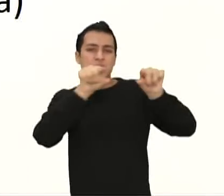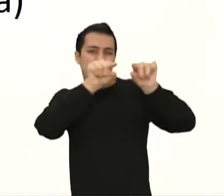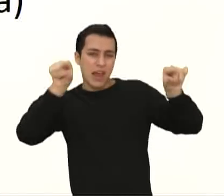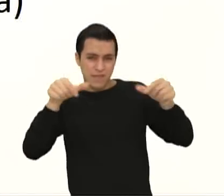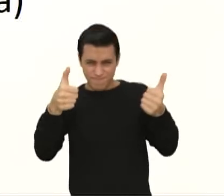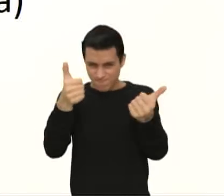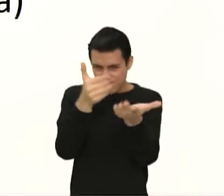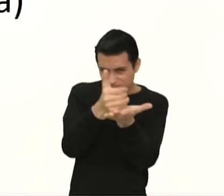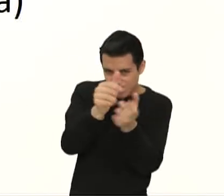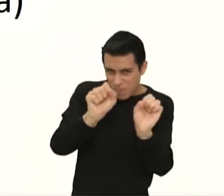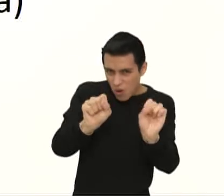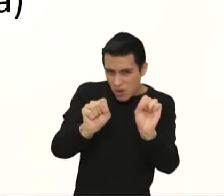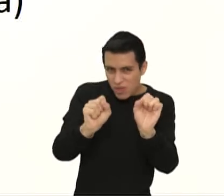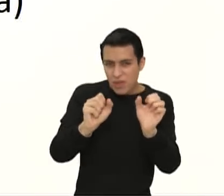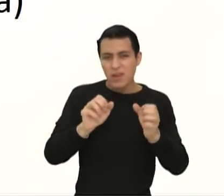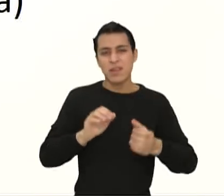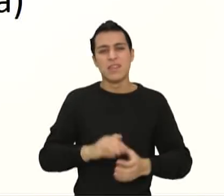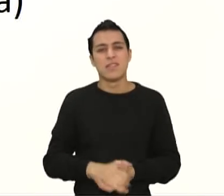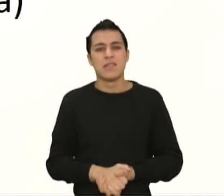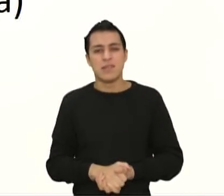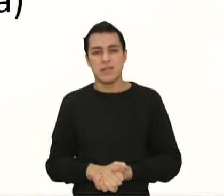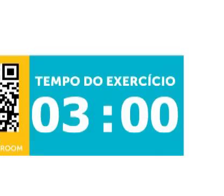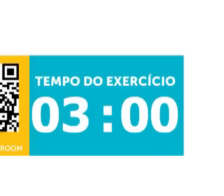Pode começar.